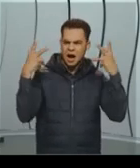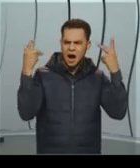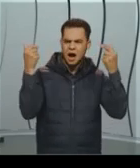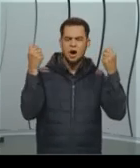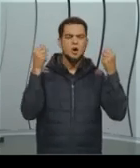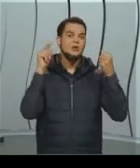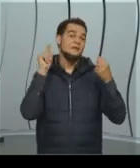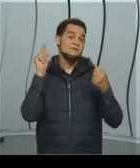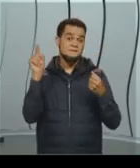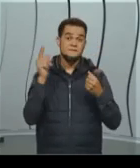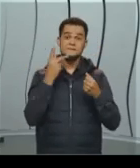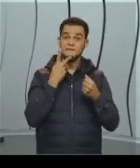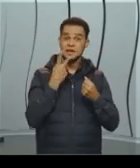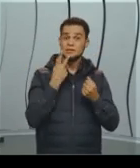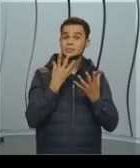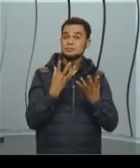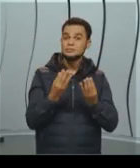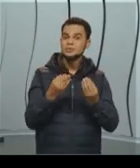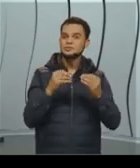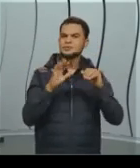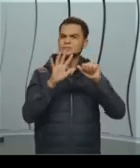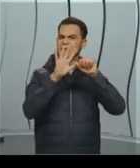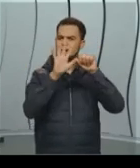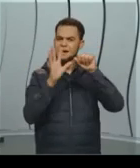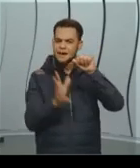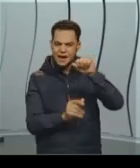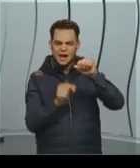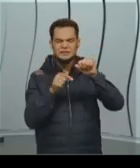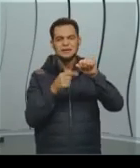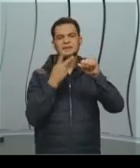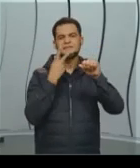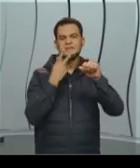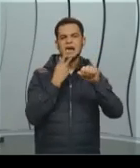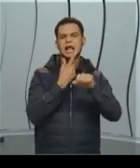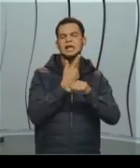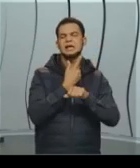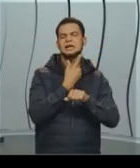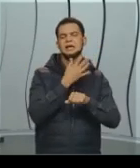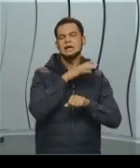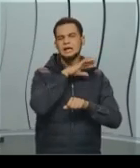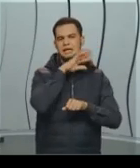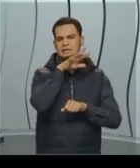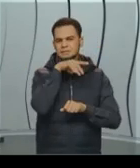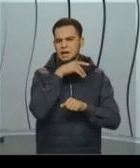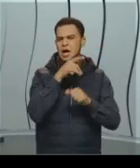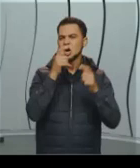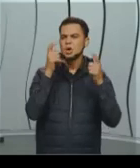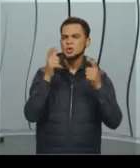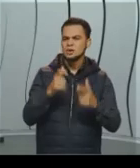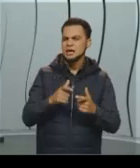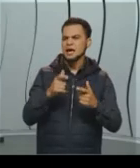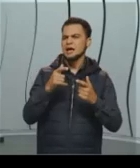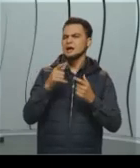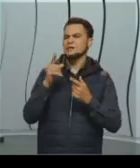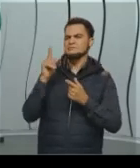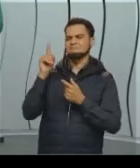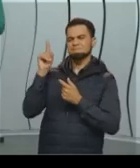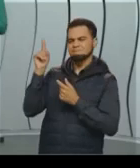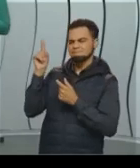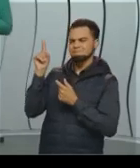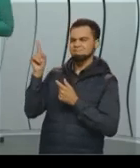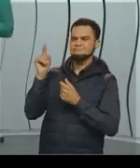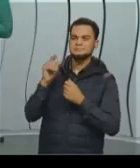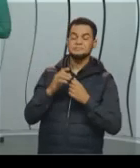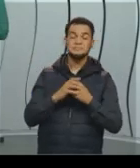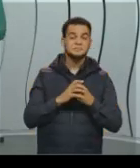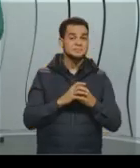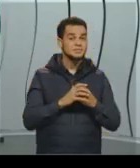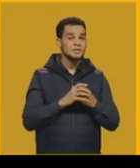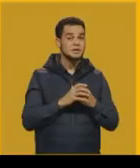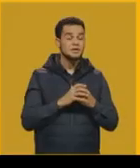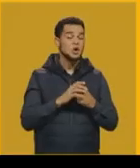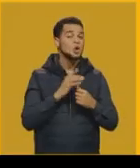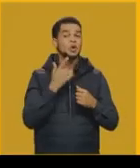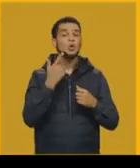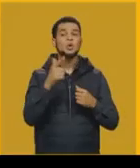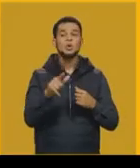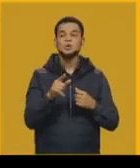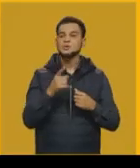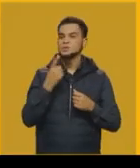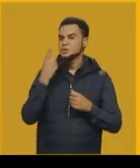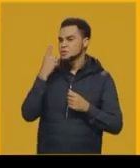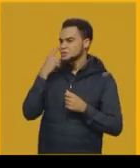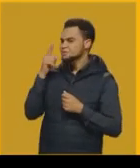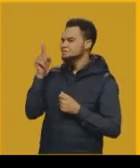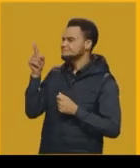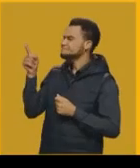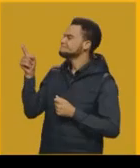trata de África falar de animais e desse ambiente aí selvagem, né? Uma outra imagem que ela pode ser